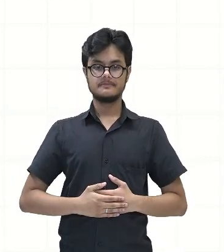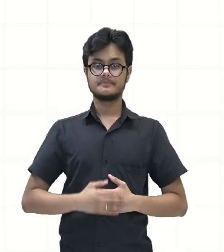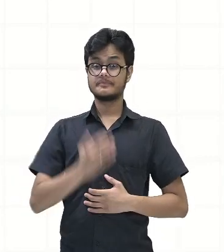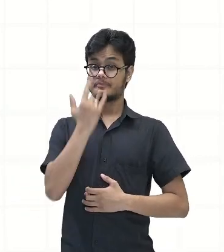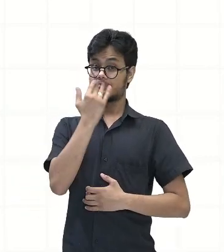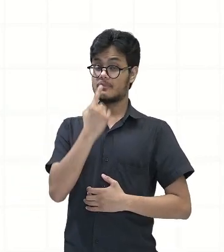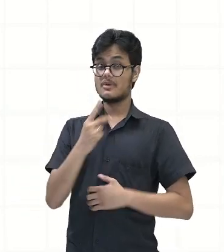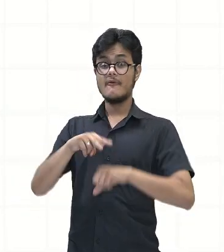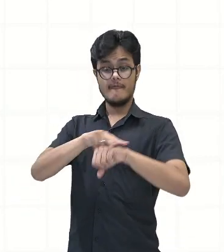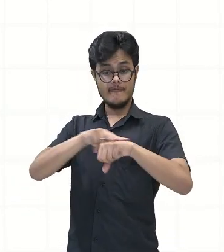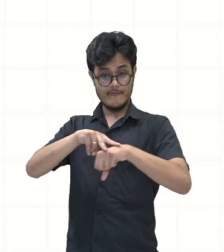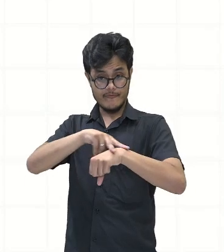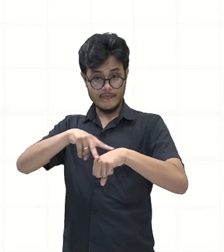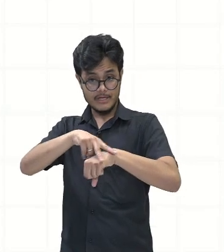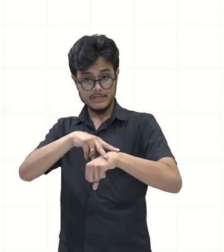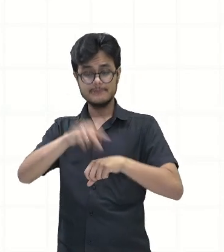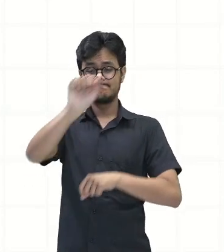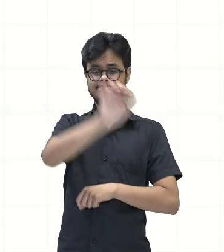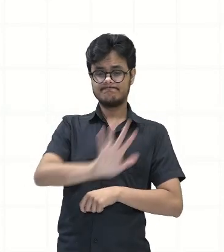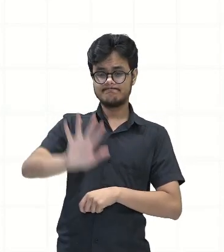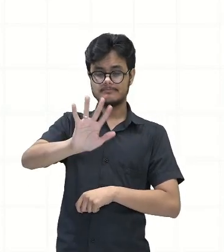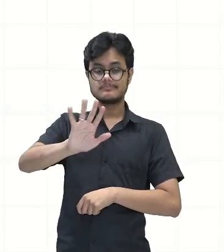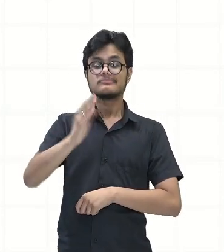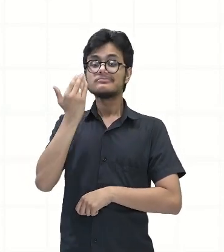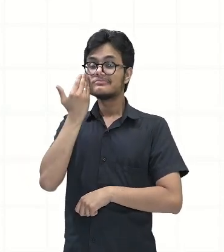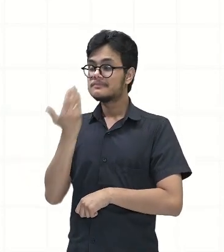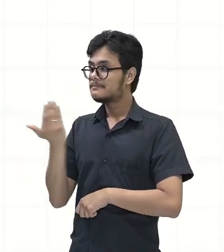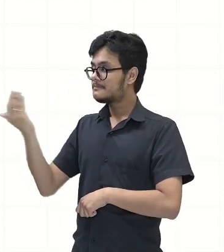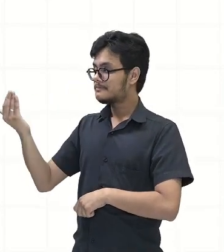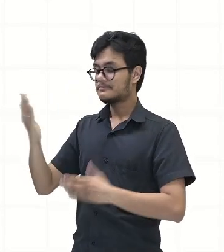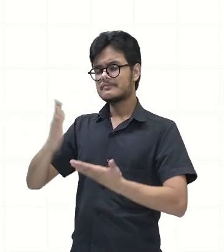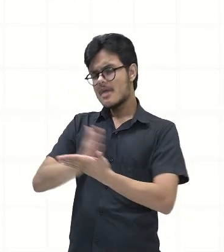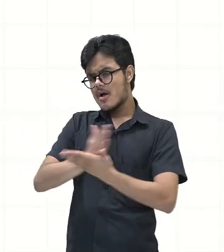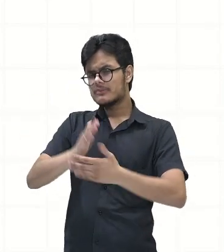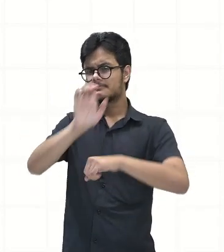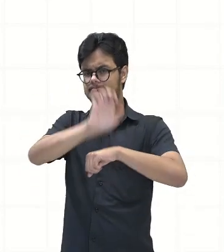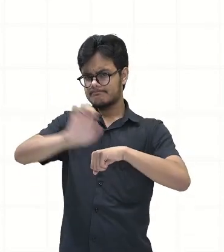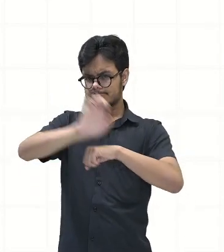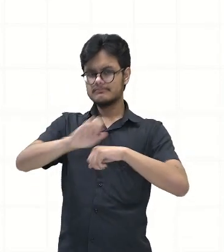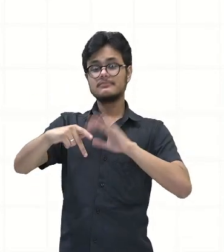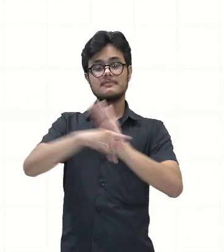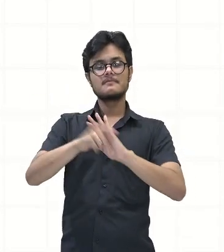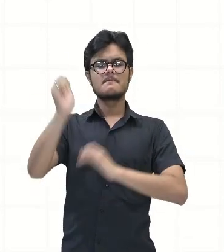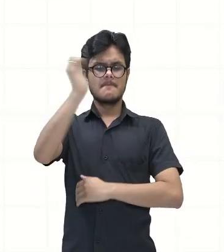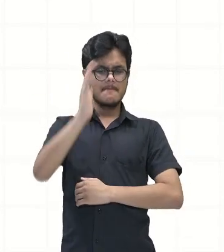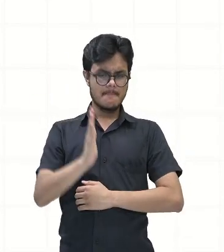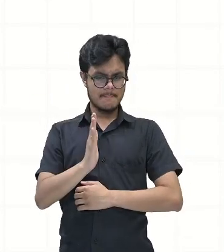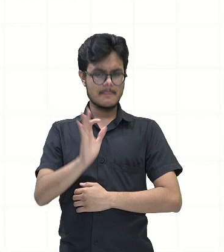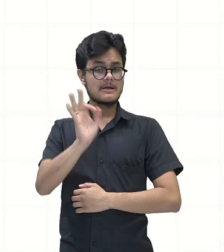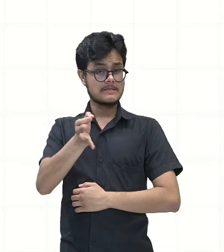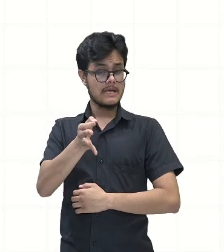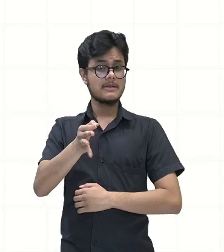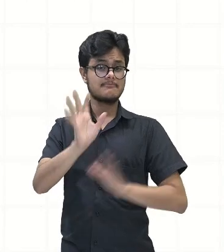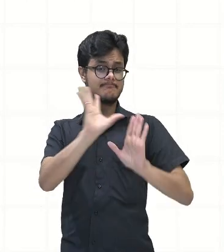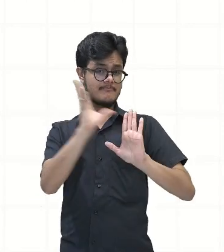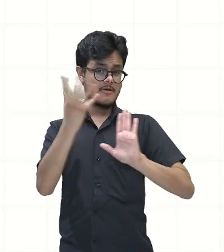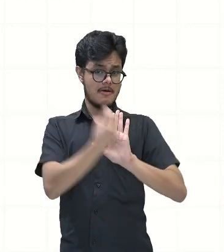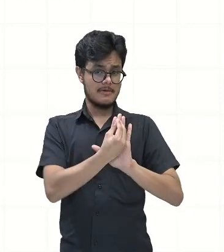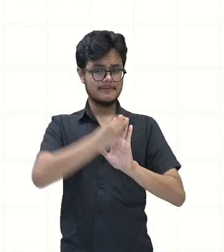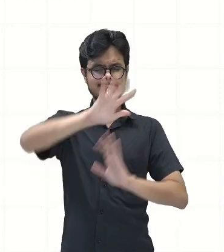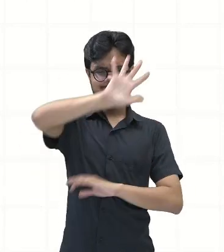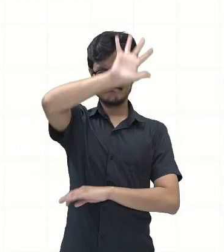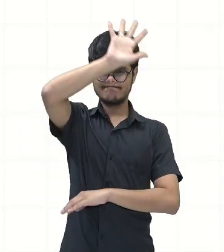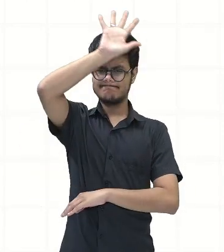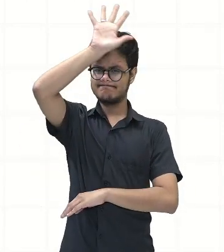cor verde do nosso mapa e compreende alguns estados aí do Brasil, como o Amazonas em sua